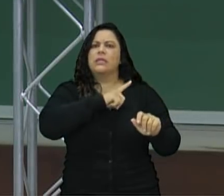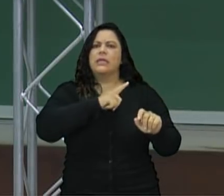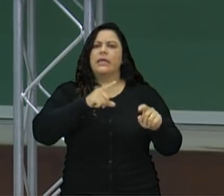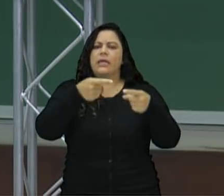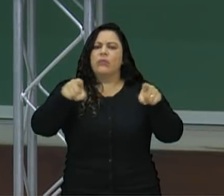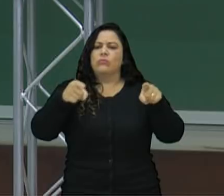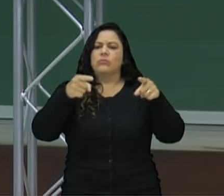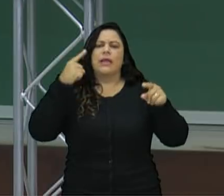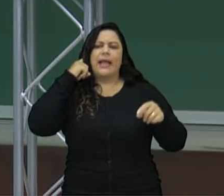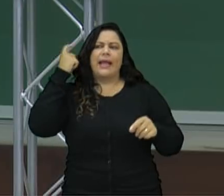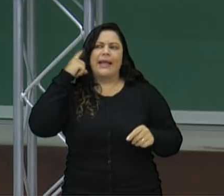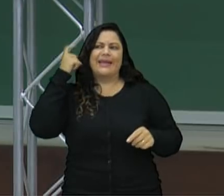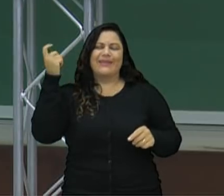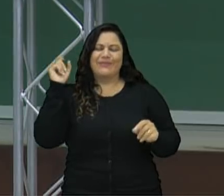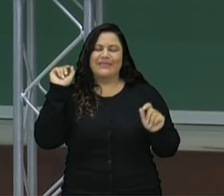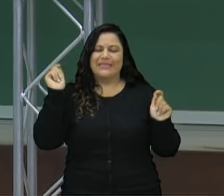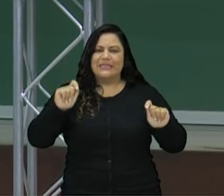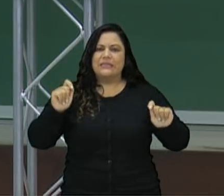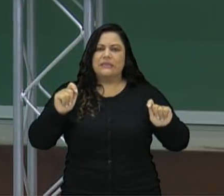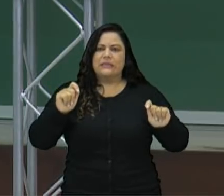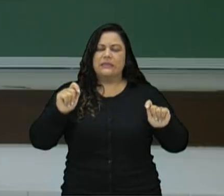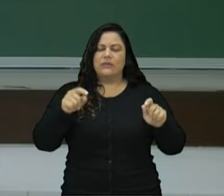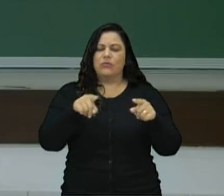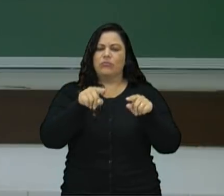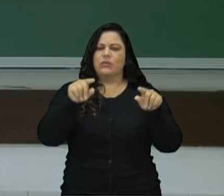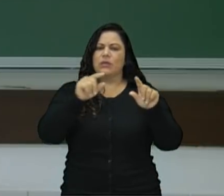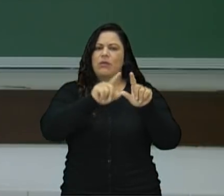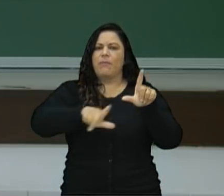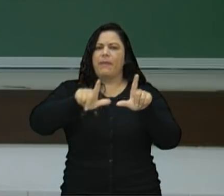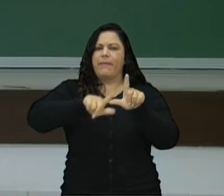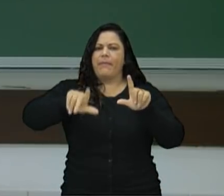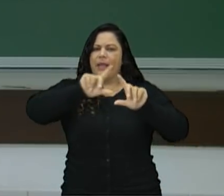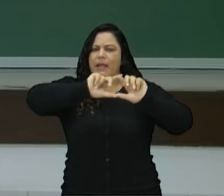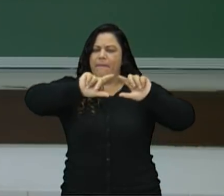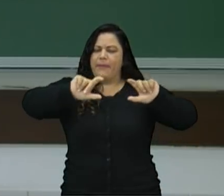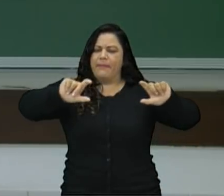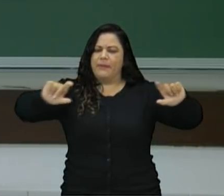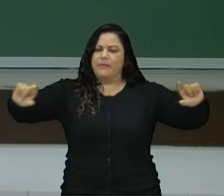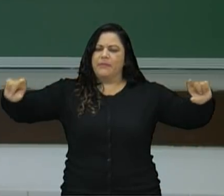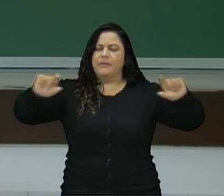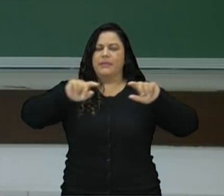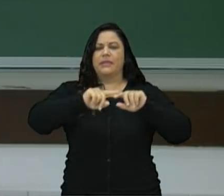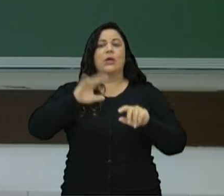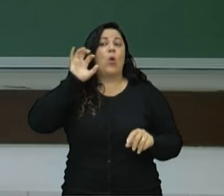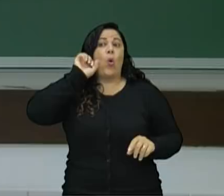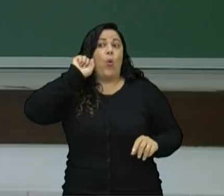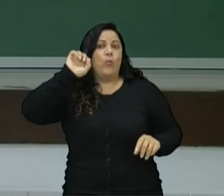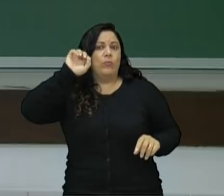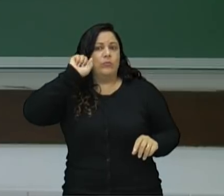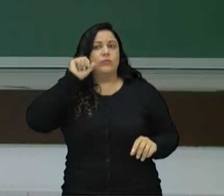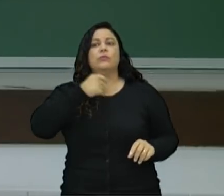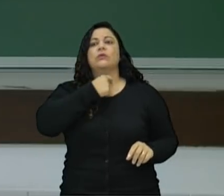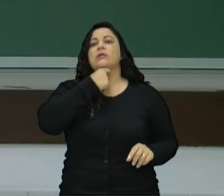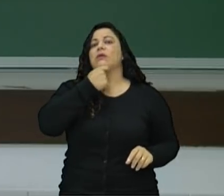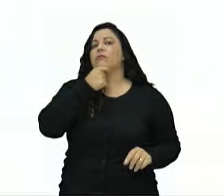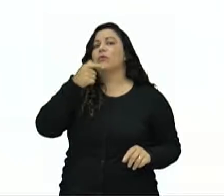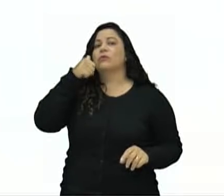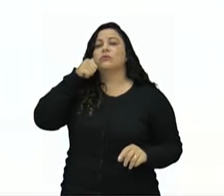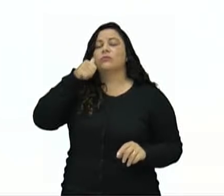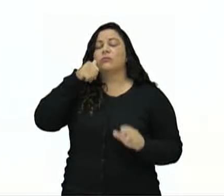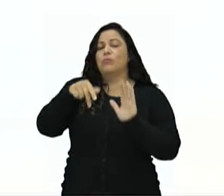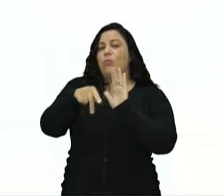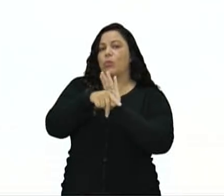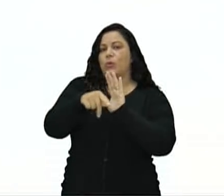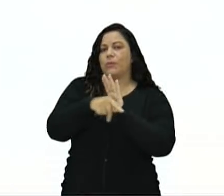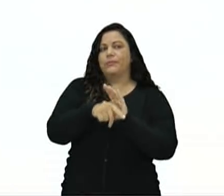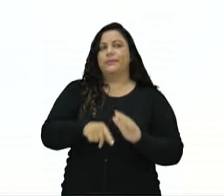própria narradora que relata que faz esse depoimento, certo? Vamos ouvir então na voz dela, da Linalba?